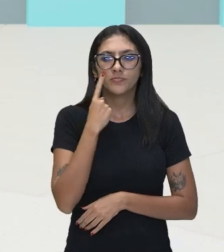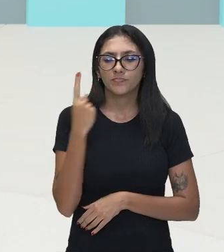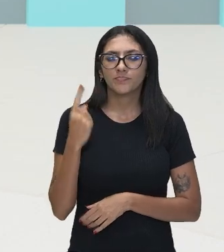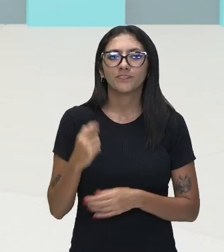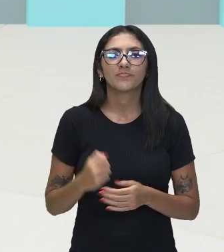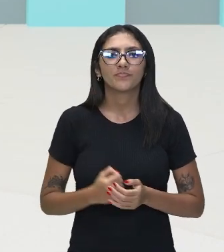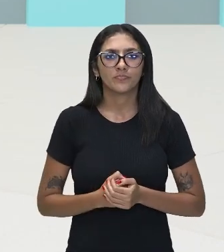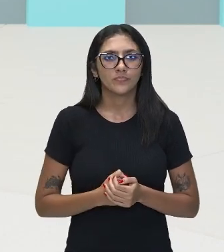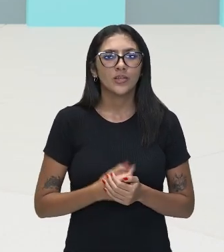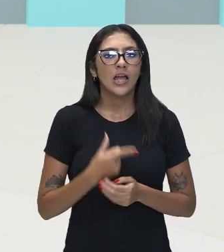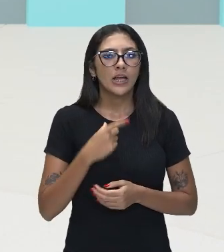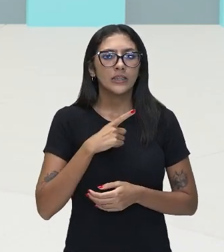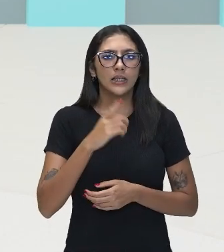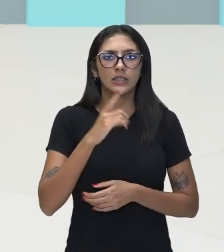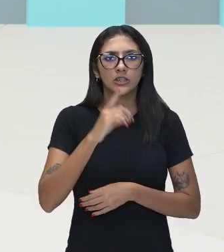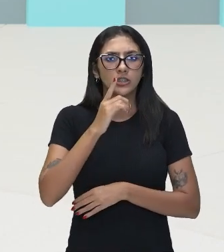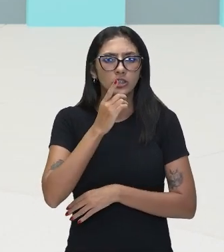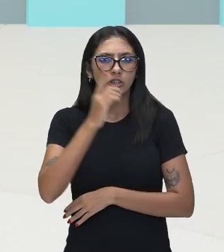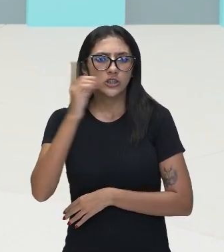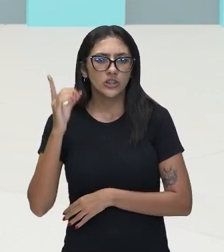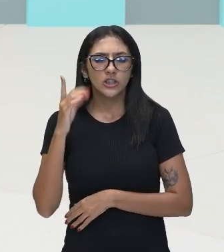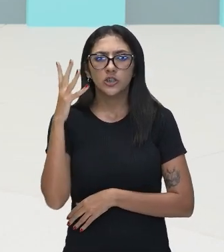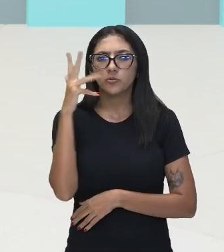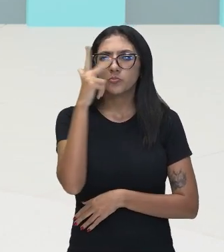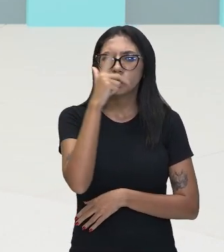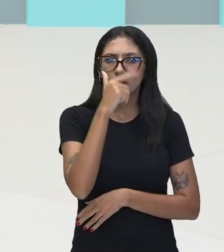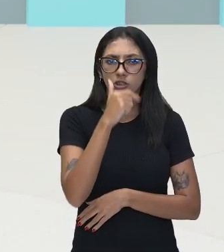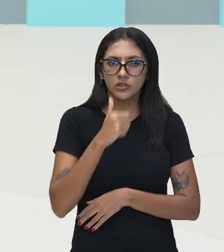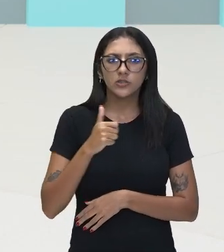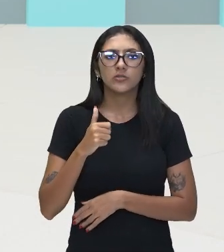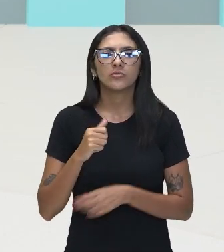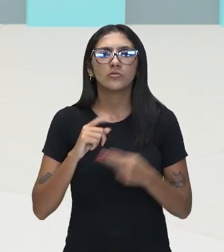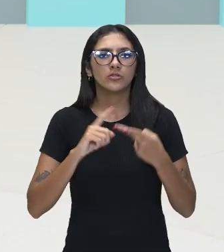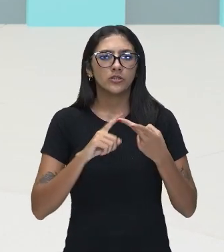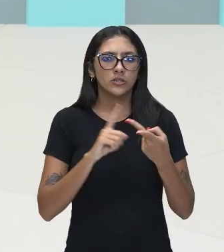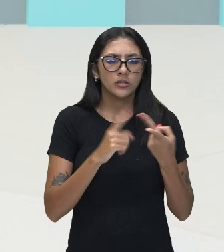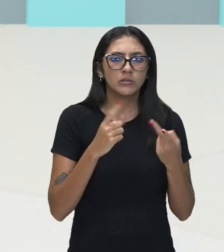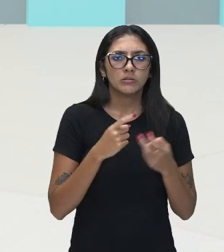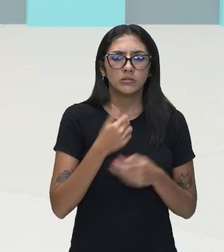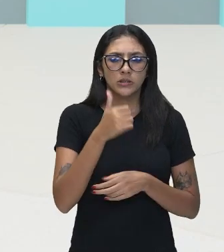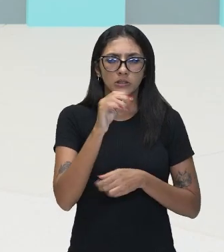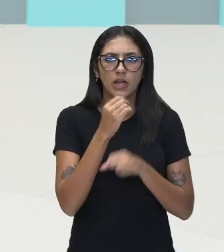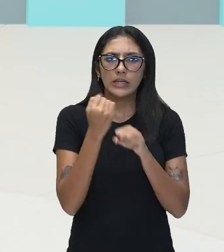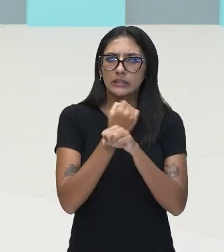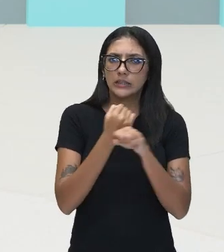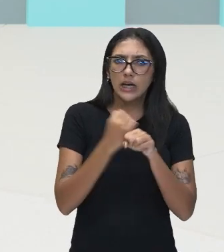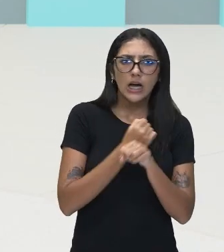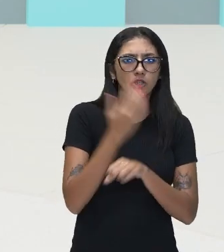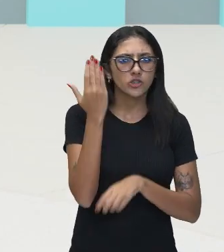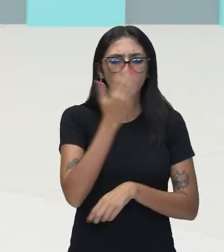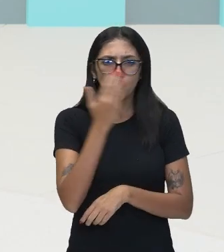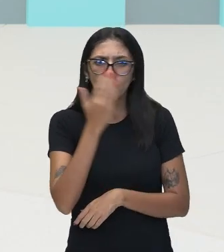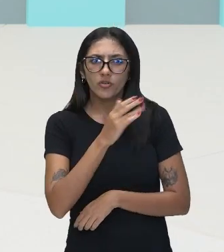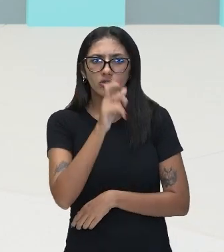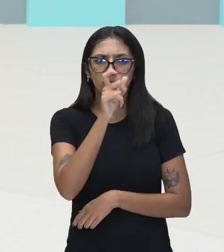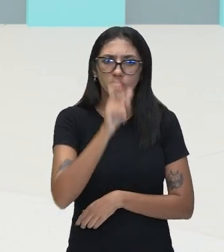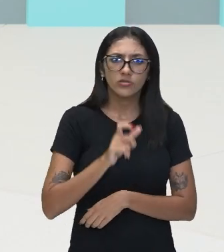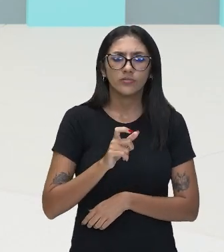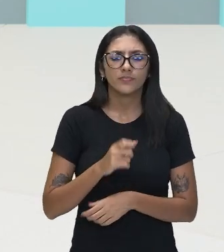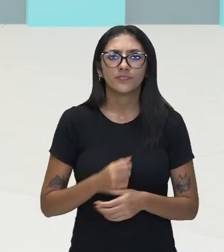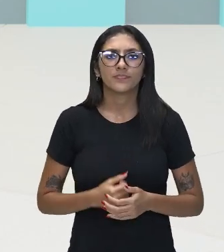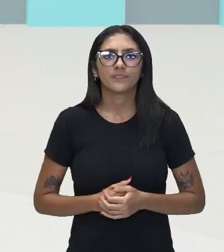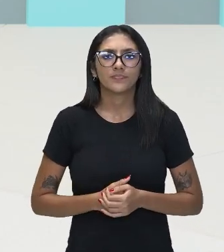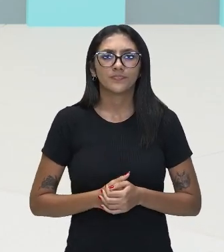outono, faz 10 anos que não te vejo, deve fazer dias muito quentes. Muito